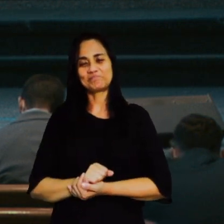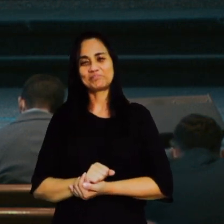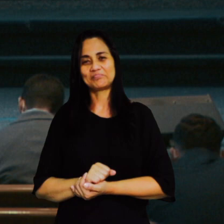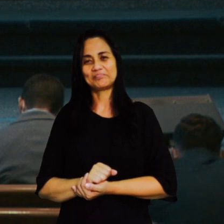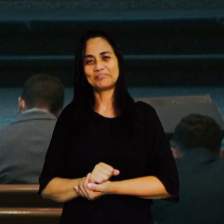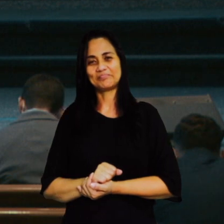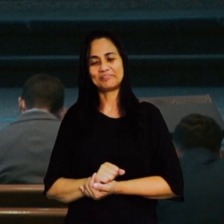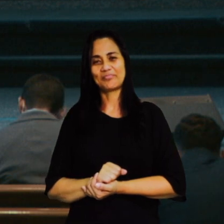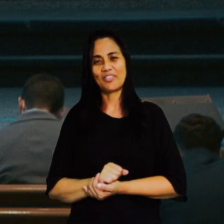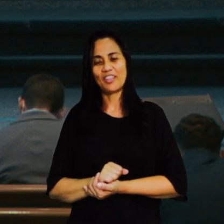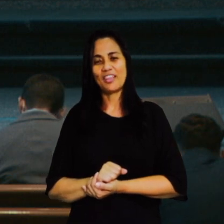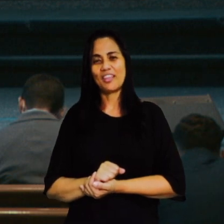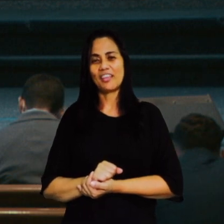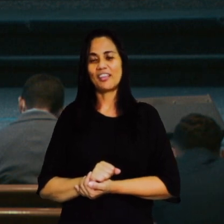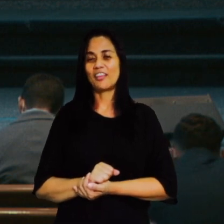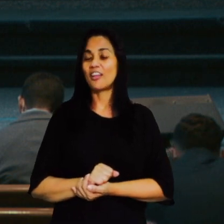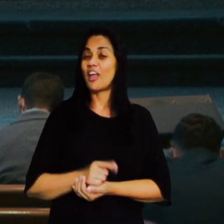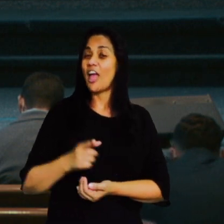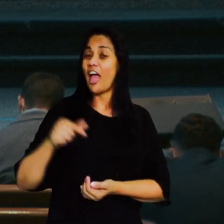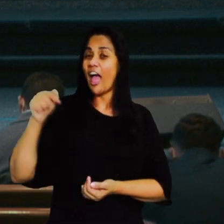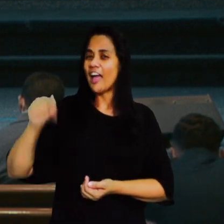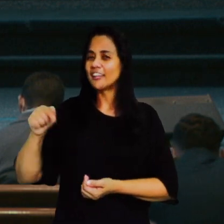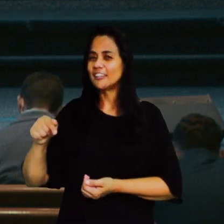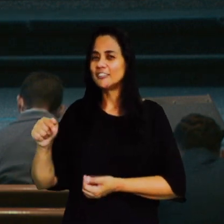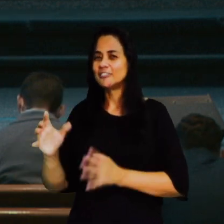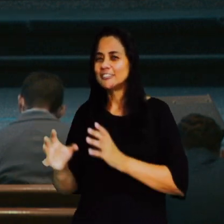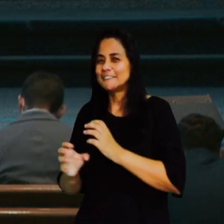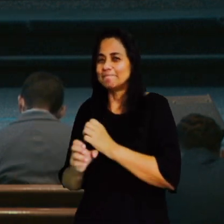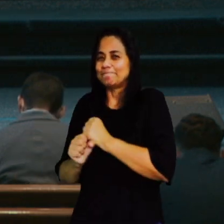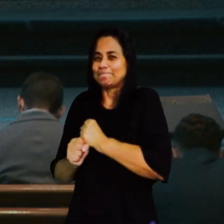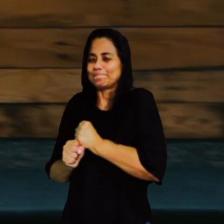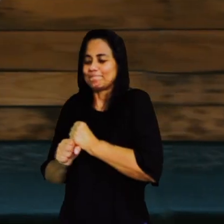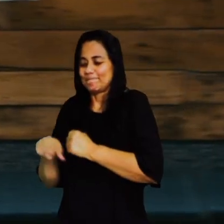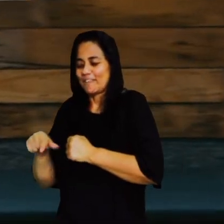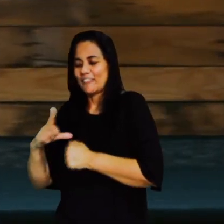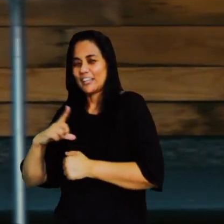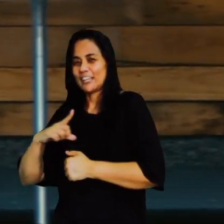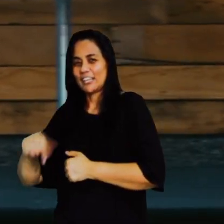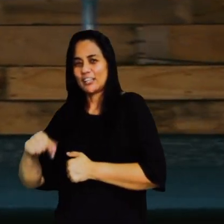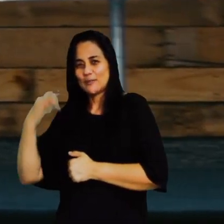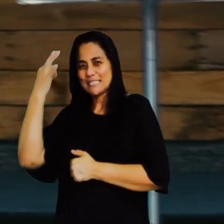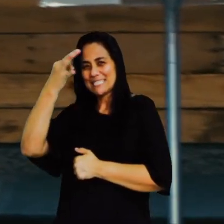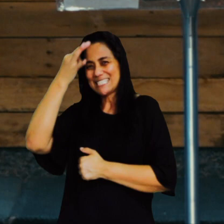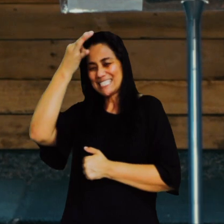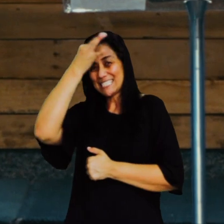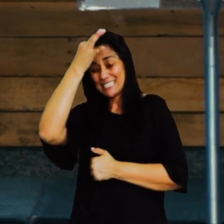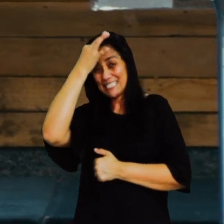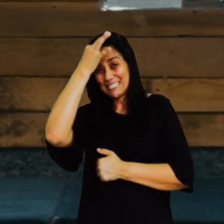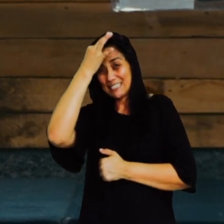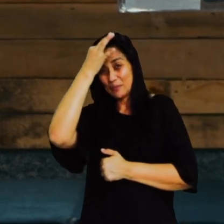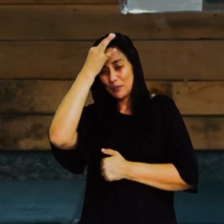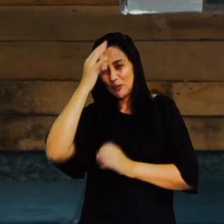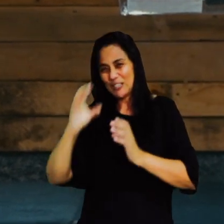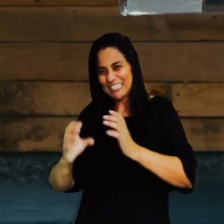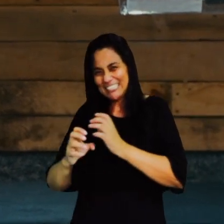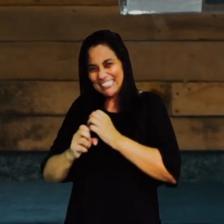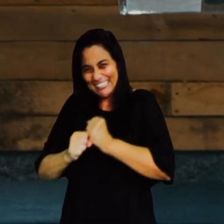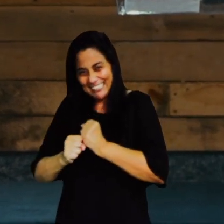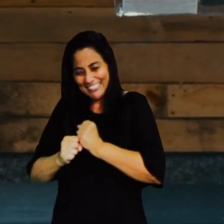Na outra versão fala, retenhamos. O Espírito Santo do Senhor é um espírito de retenção.